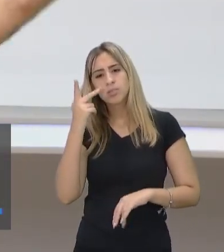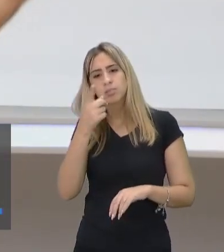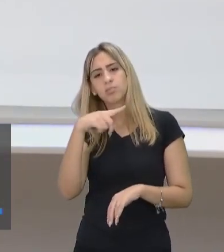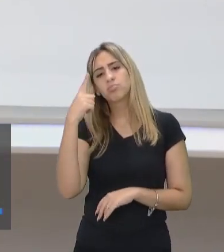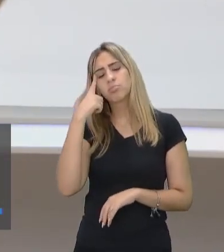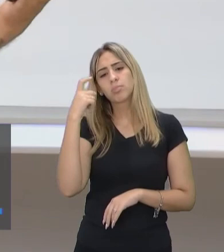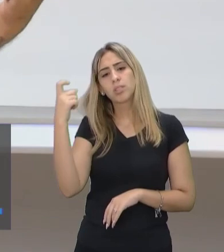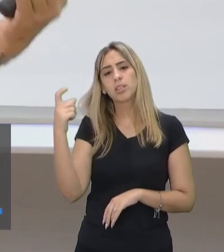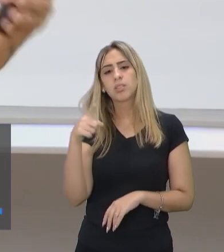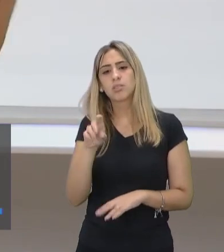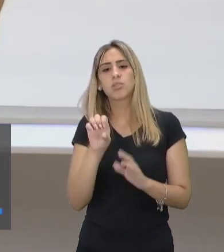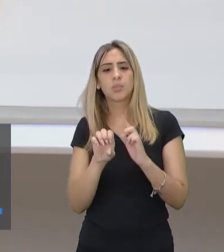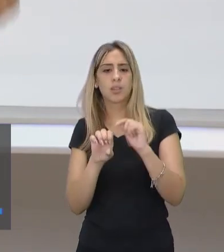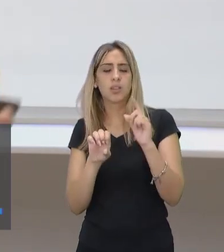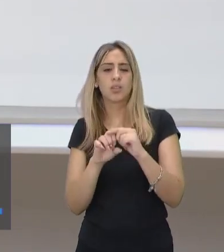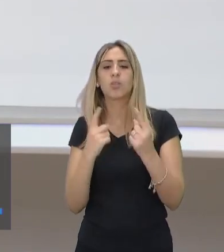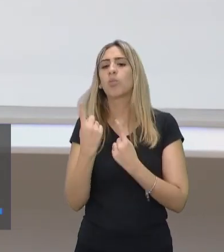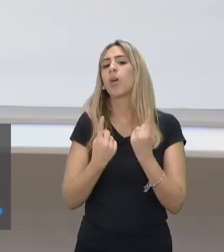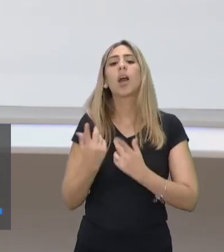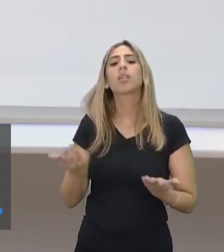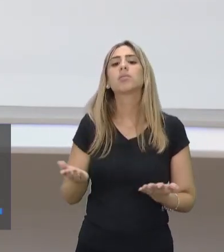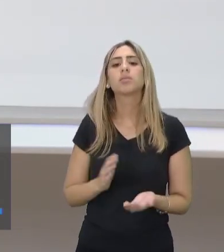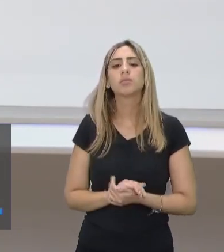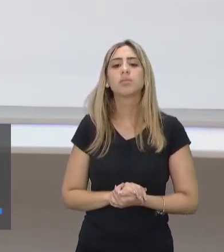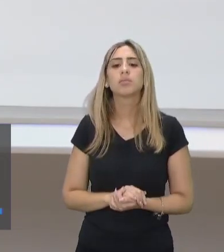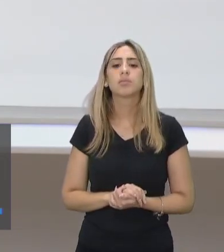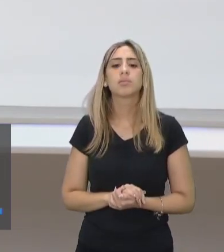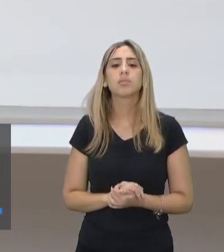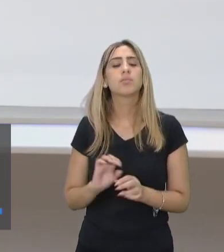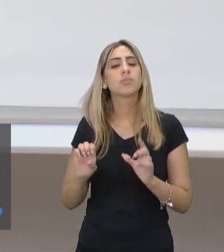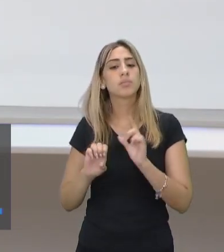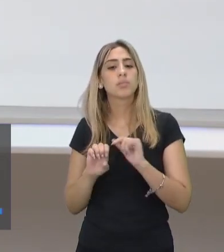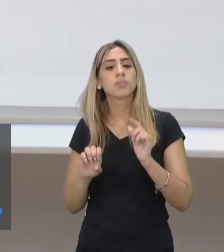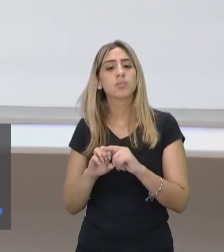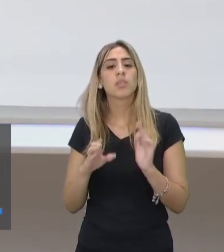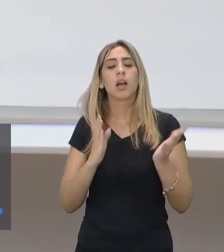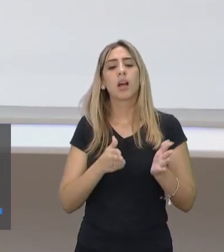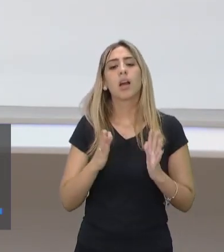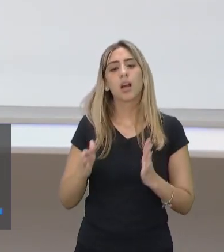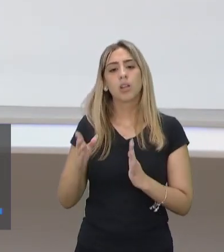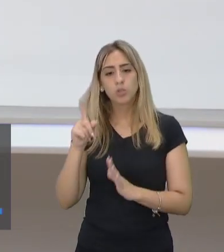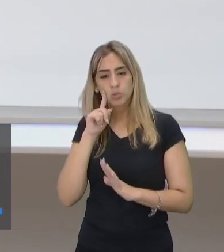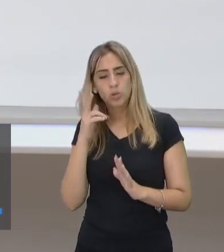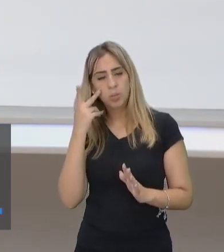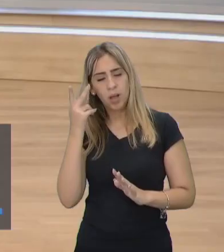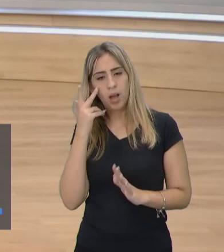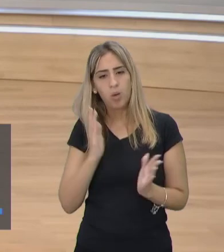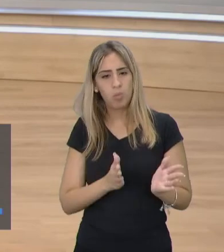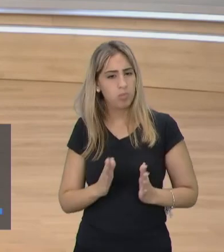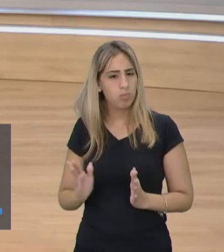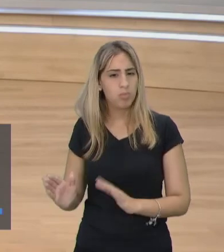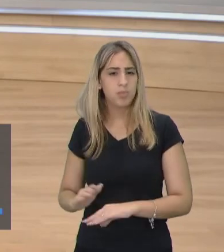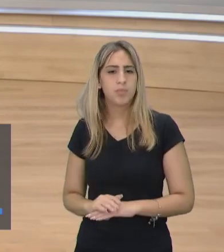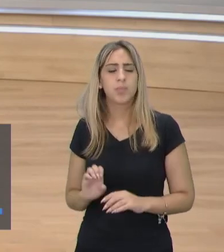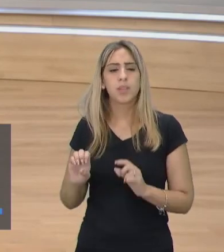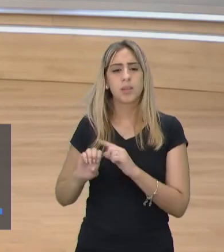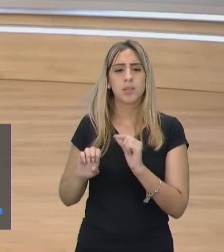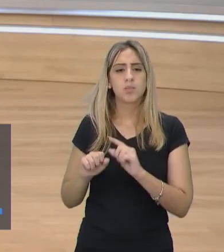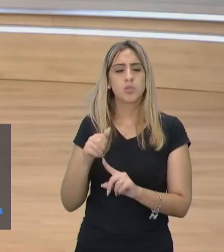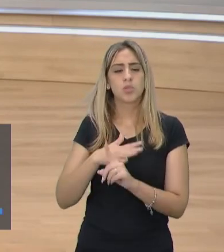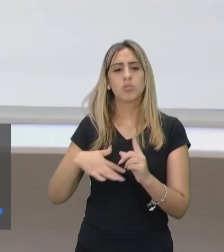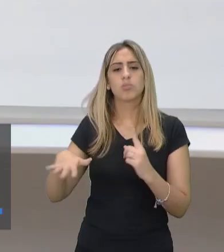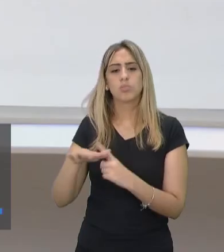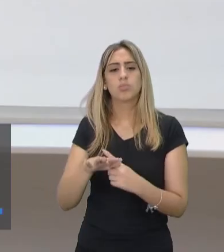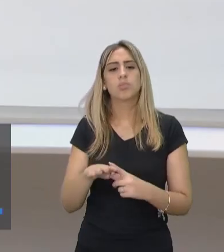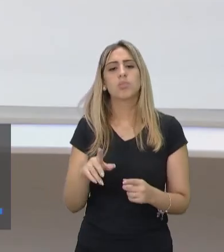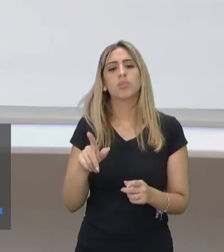essas ideias de empreendedorismo. Quais são? No caso, o empreendedorismo clássico, né? O empreendimento social